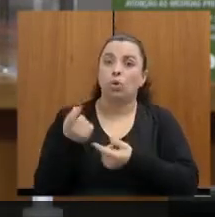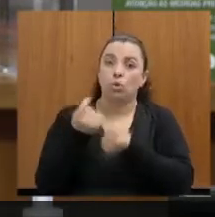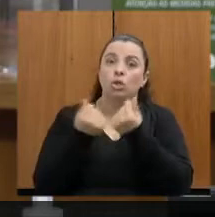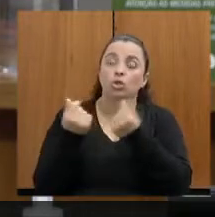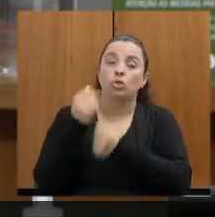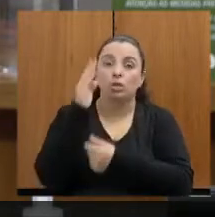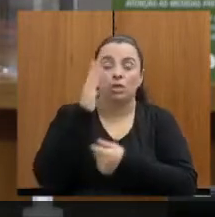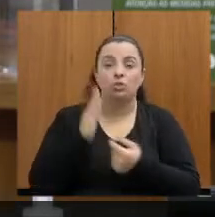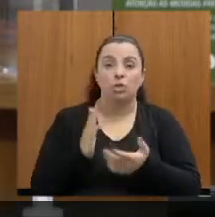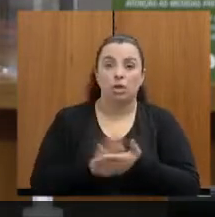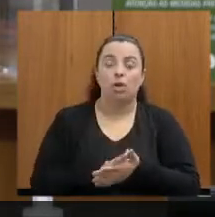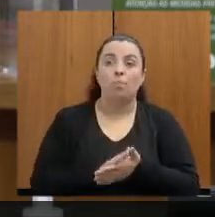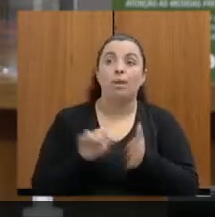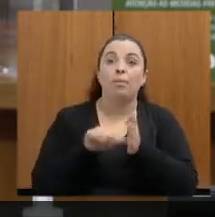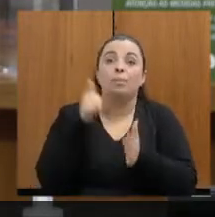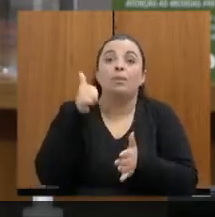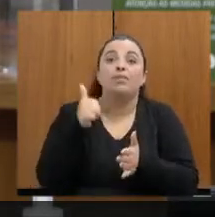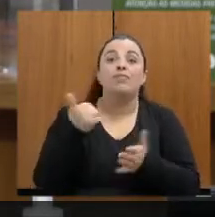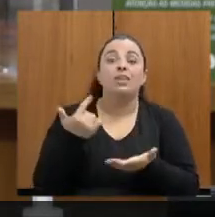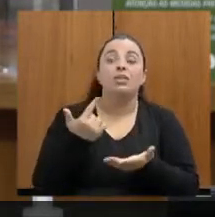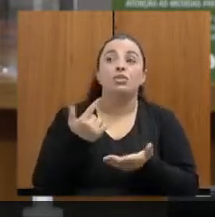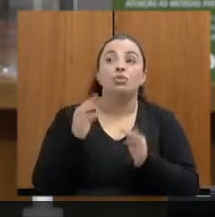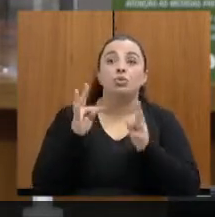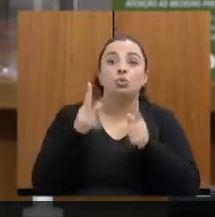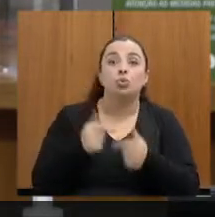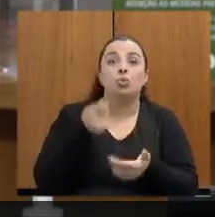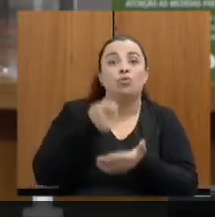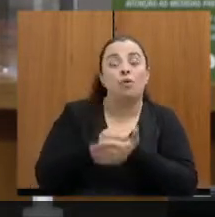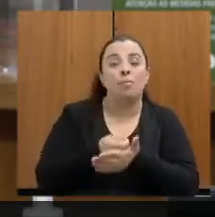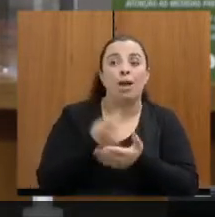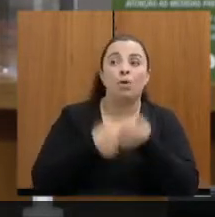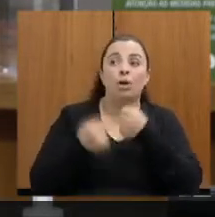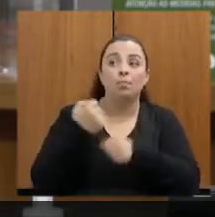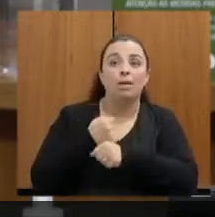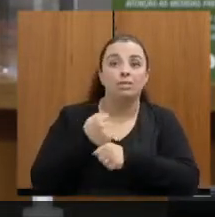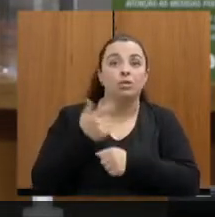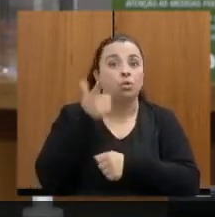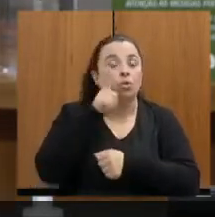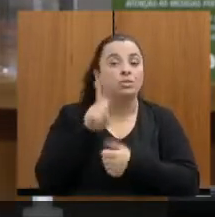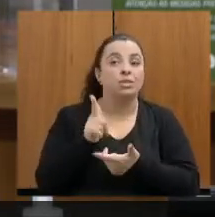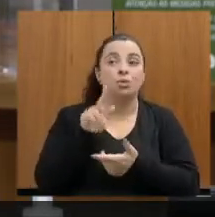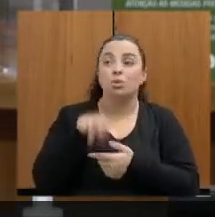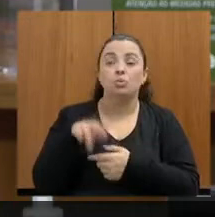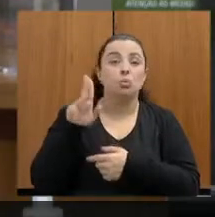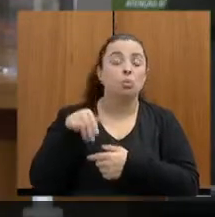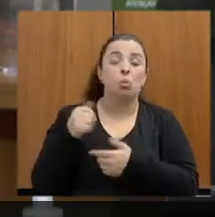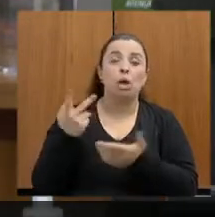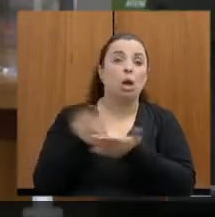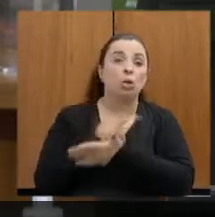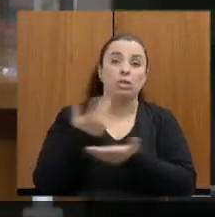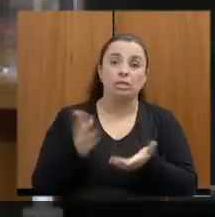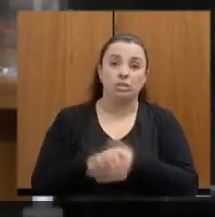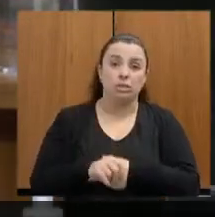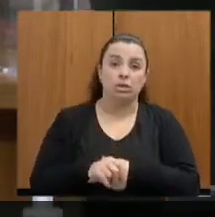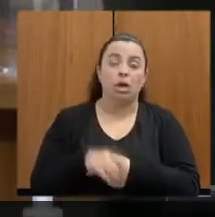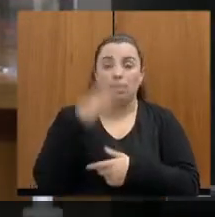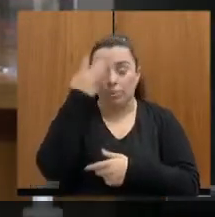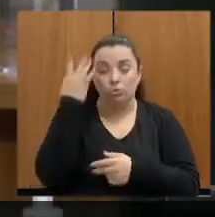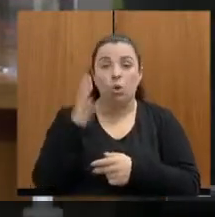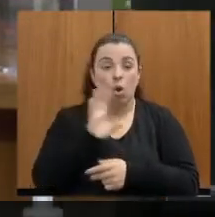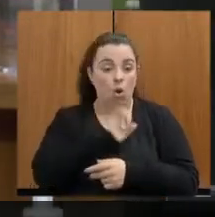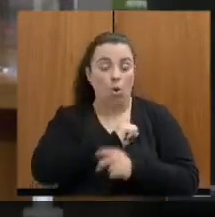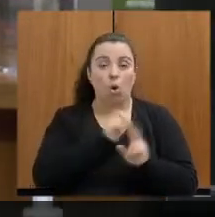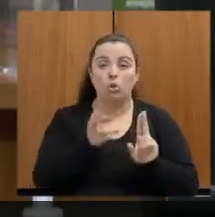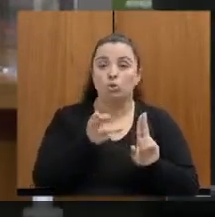pago ano passado isso nunca aconteceu isso aí é para ser comemorar para quem gosta do SUS